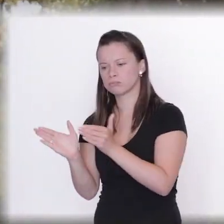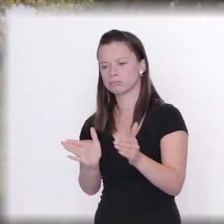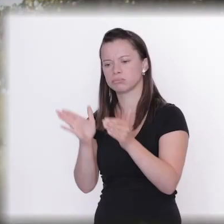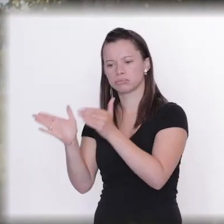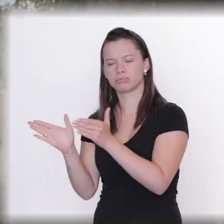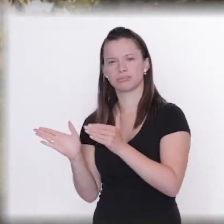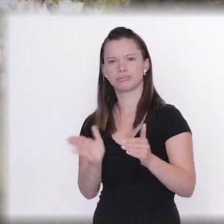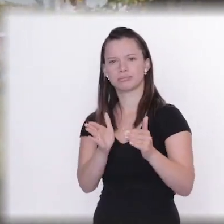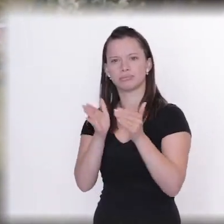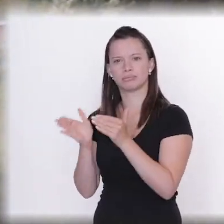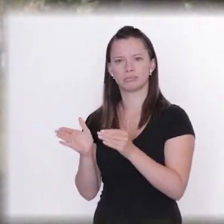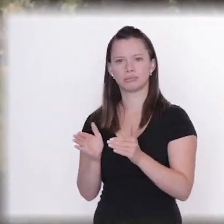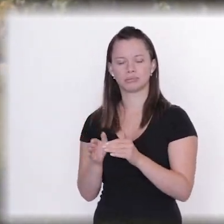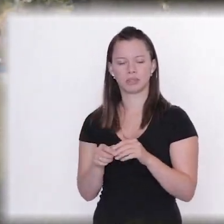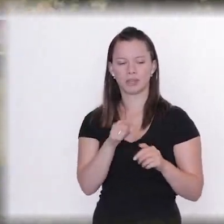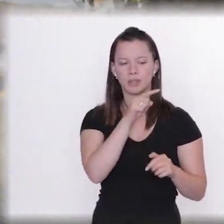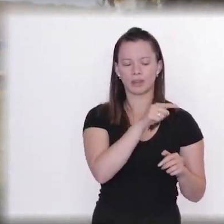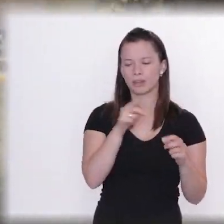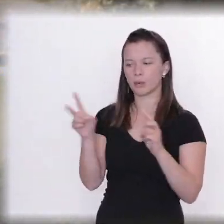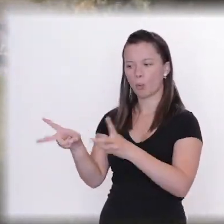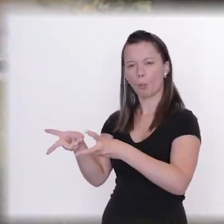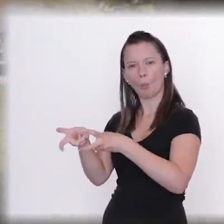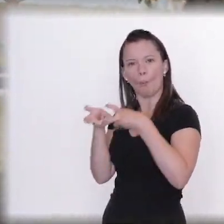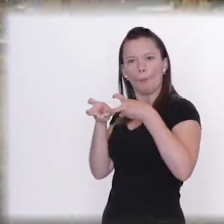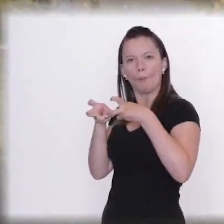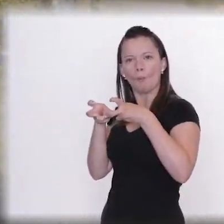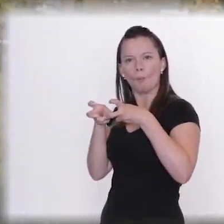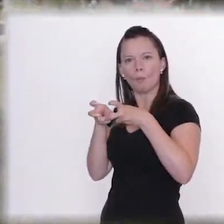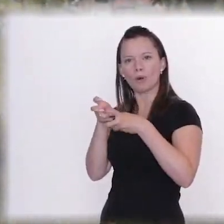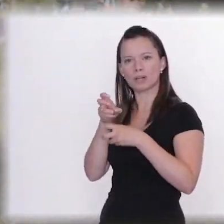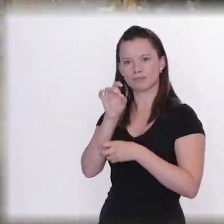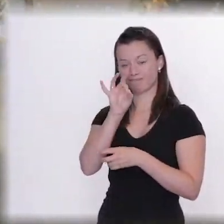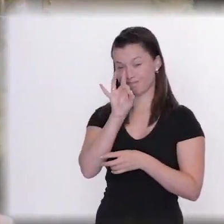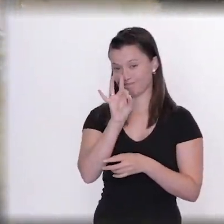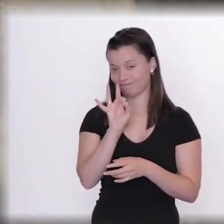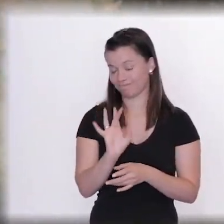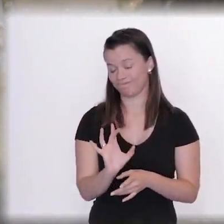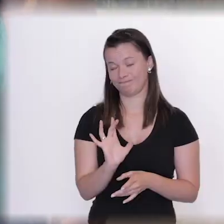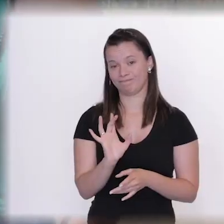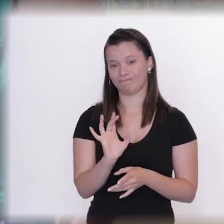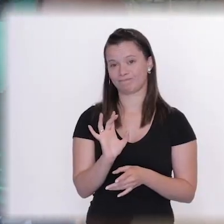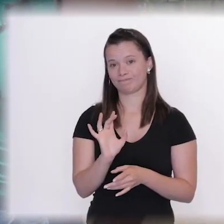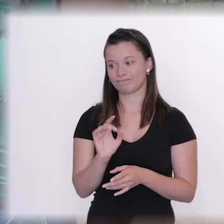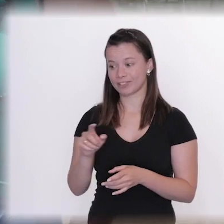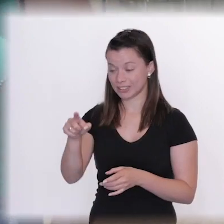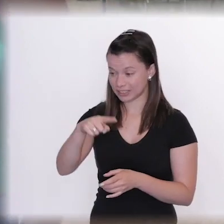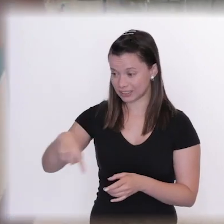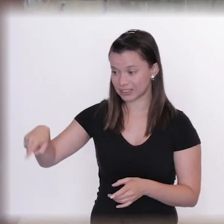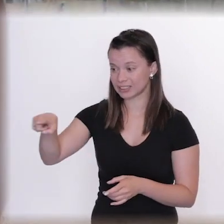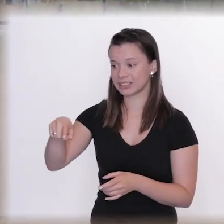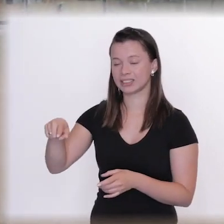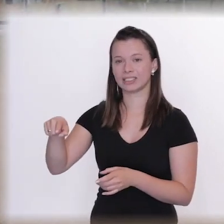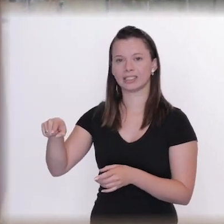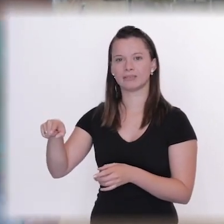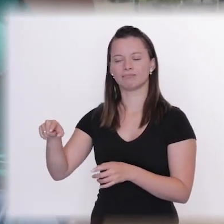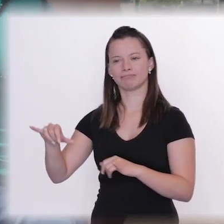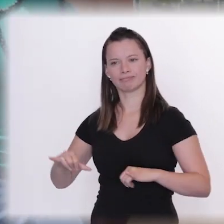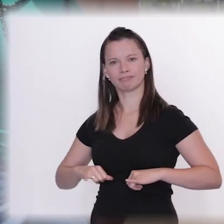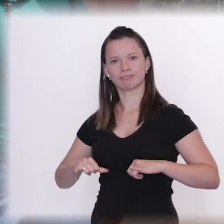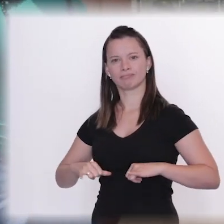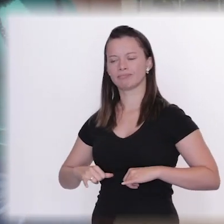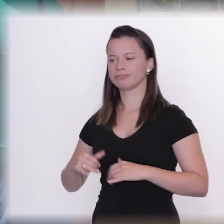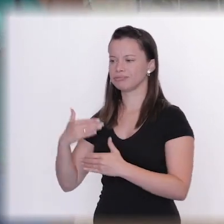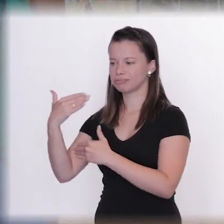riqueza, também muda essa maneira como a riqueza ela é expoliada, né? Lembrando o Lúcio Kovarik, saudoso aí, que